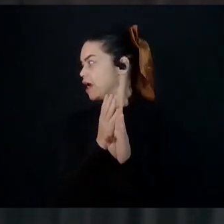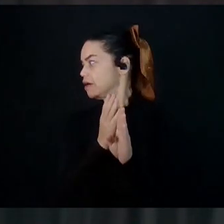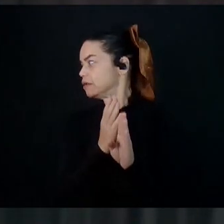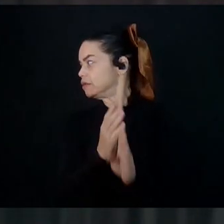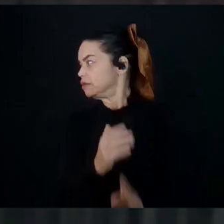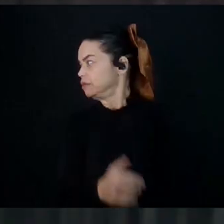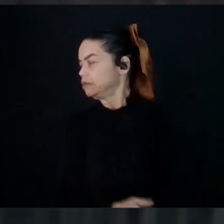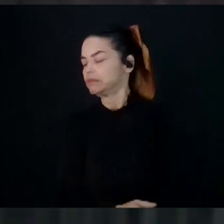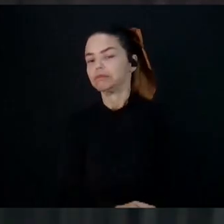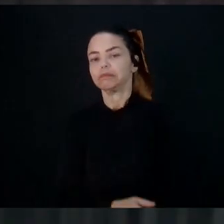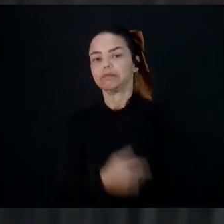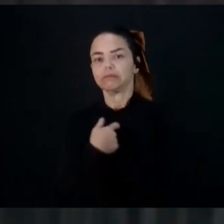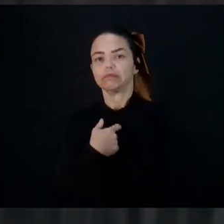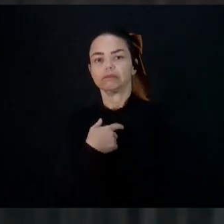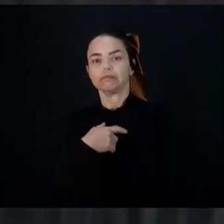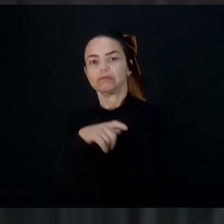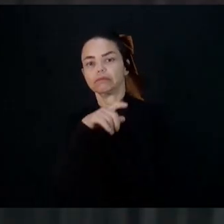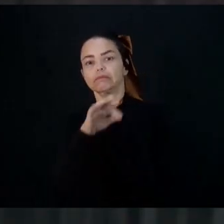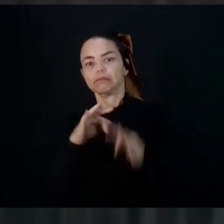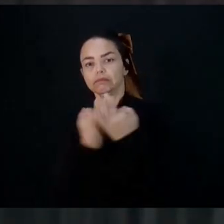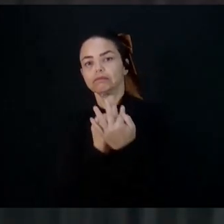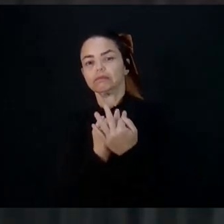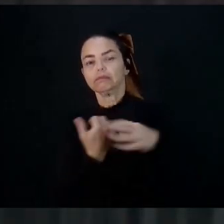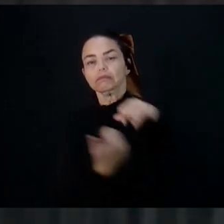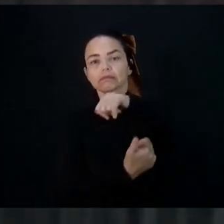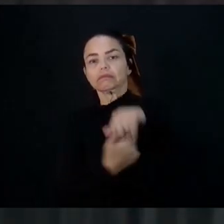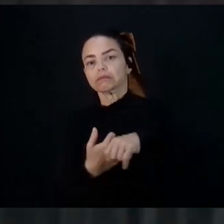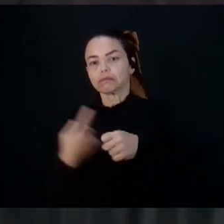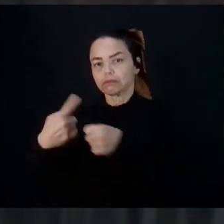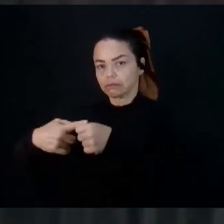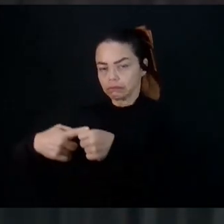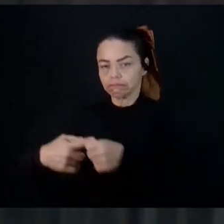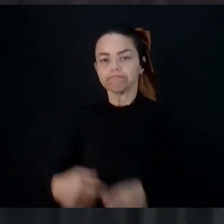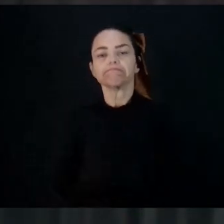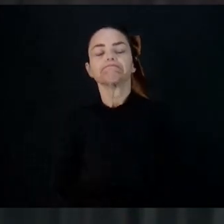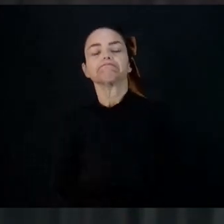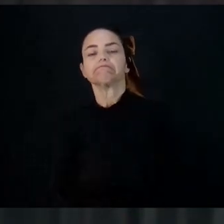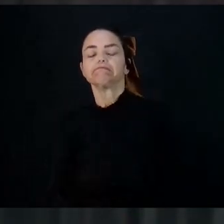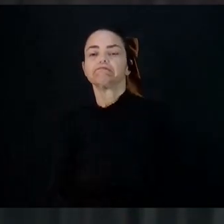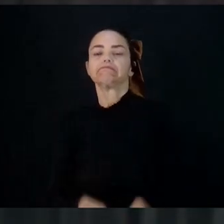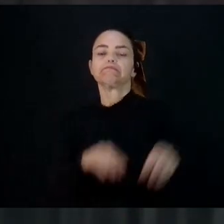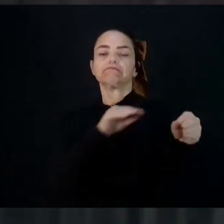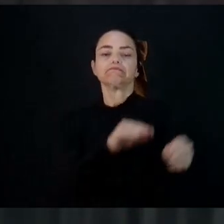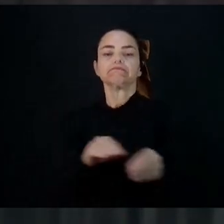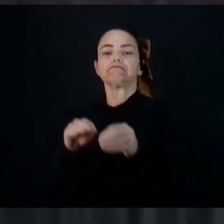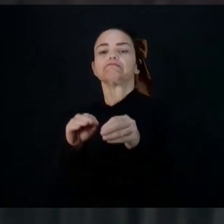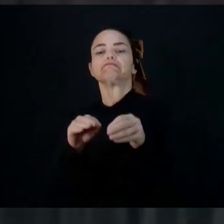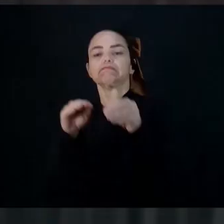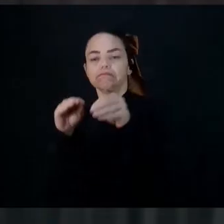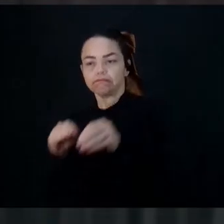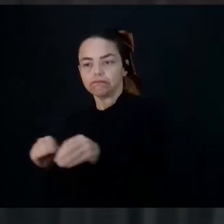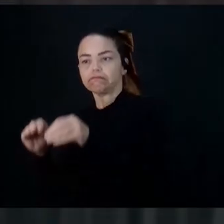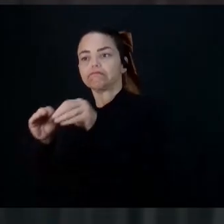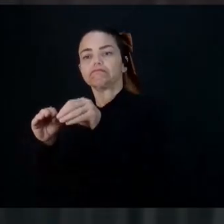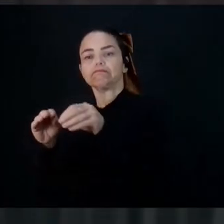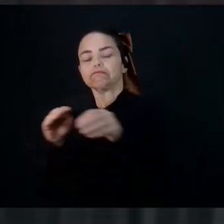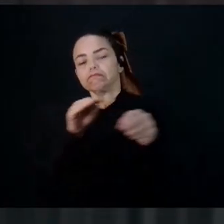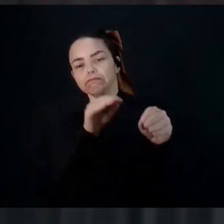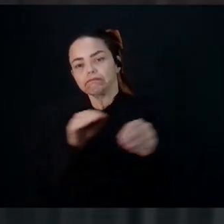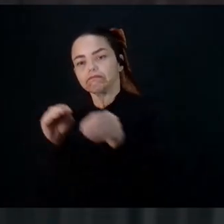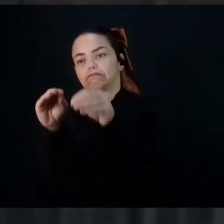família descobria, o que acontecia? Ela mudava de cenário, mudava de cidade. Então, sempre quando alguém começava